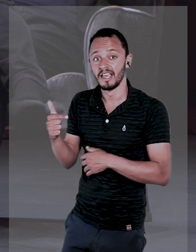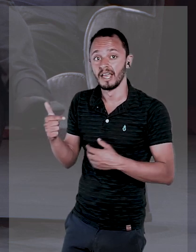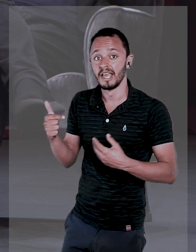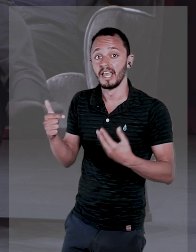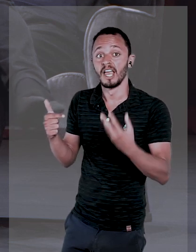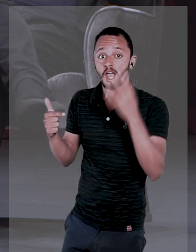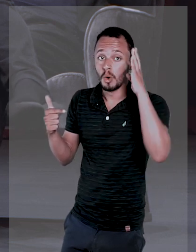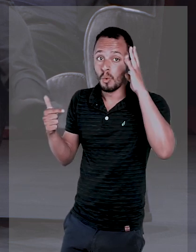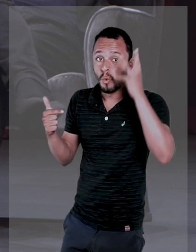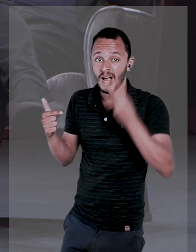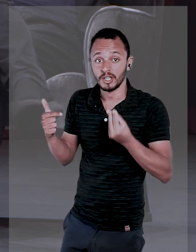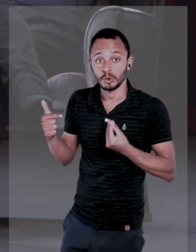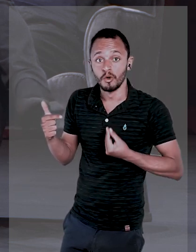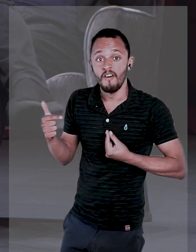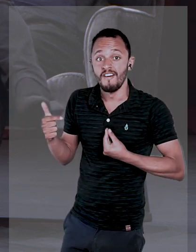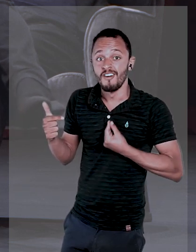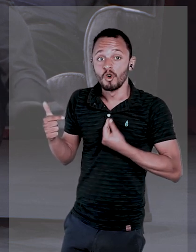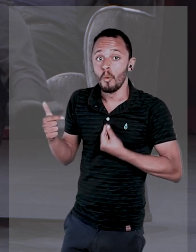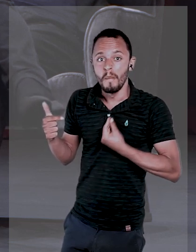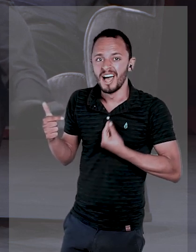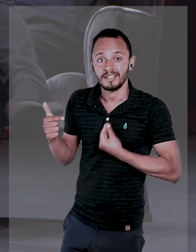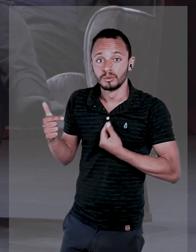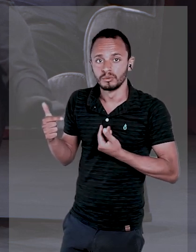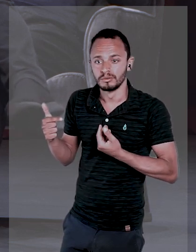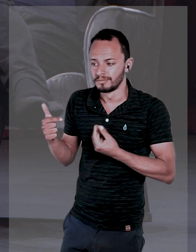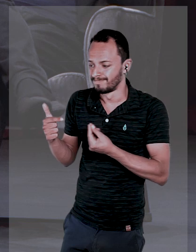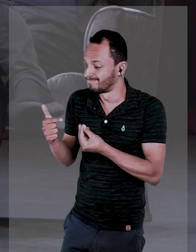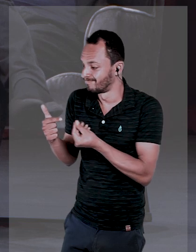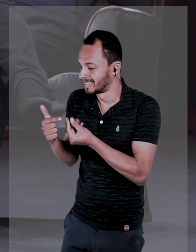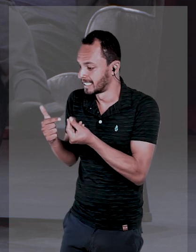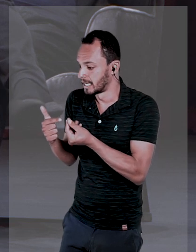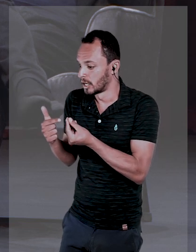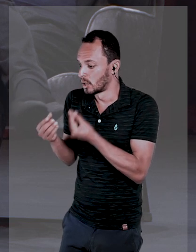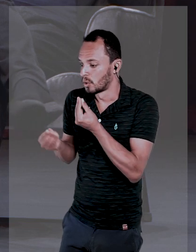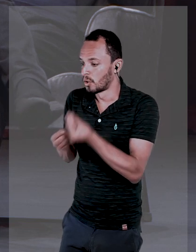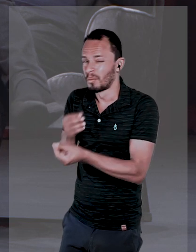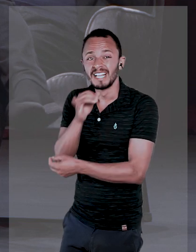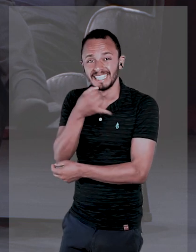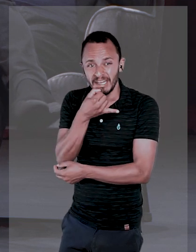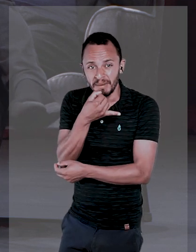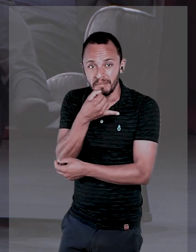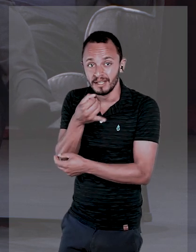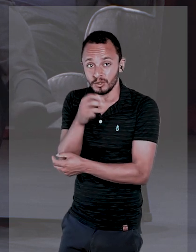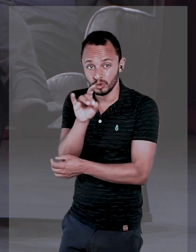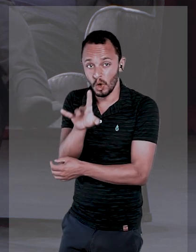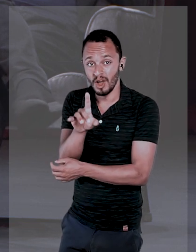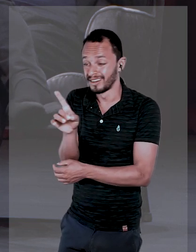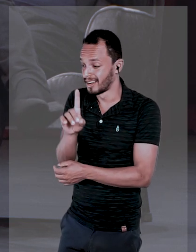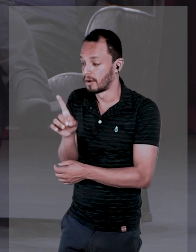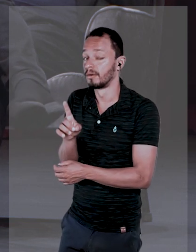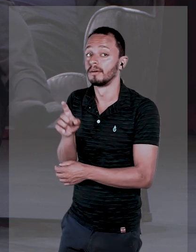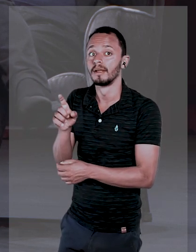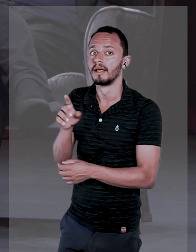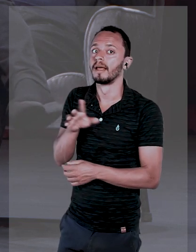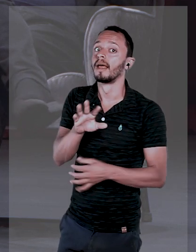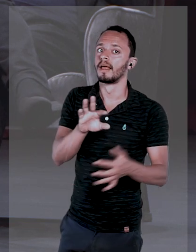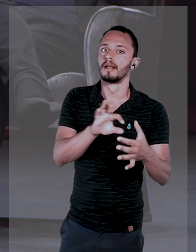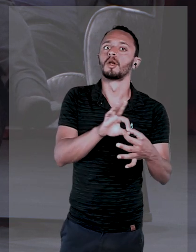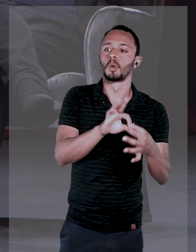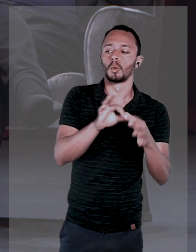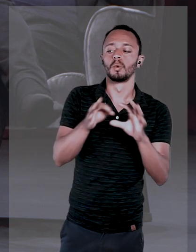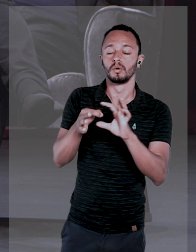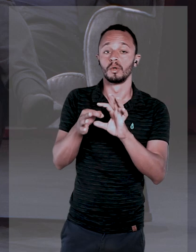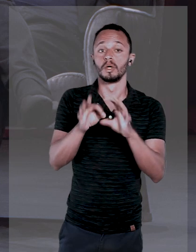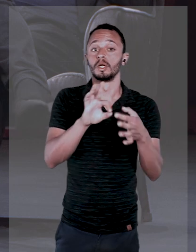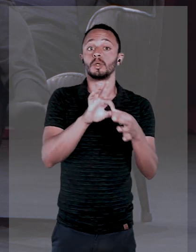E eu acho isso, mais do que deprimente, acho desumano. Então, não sei se respondi a sua pergunta. Nesse